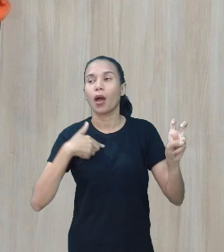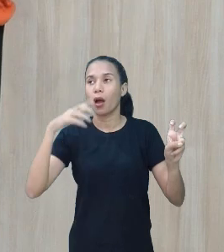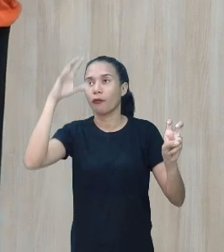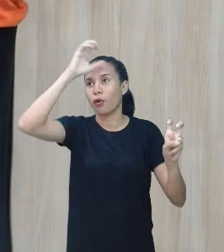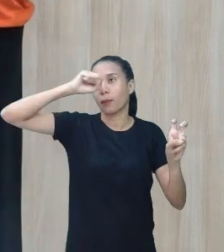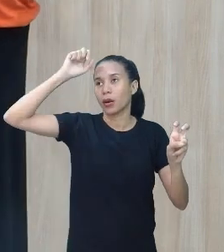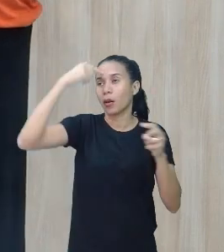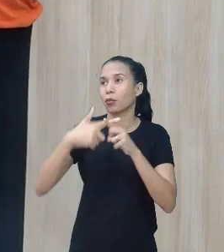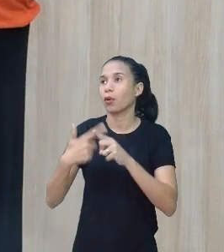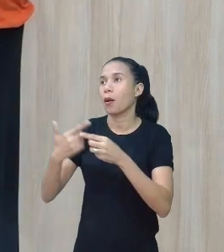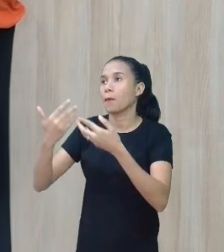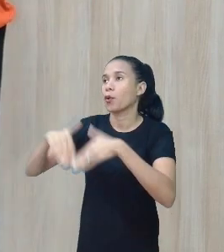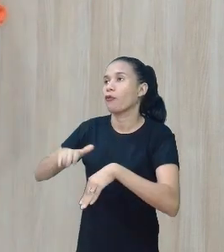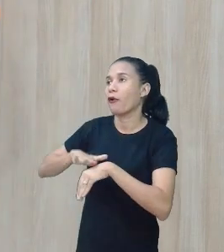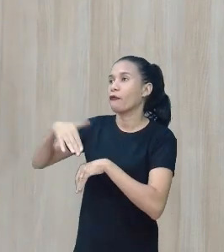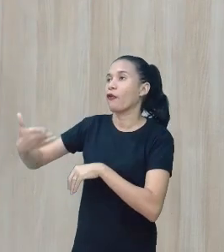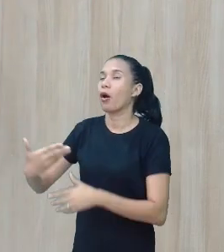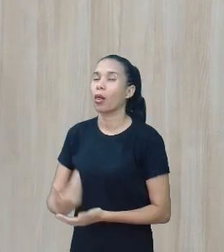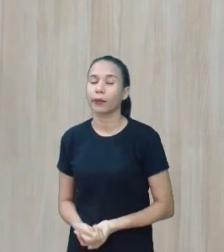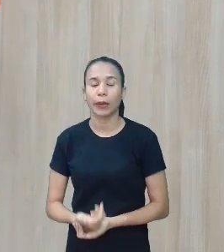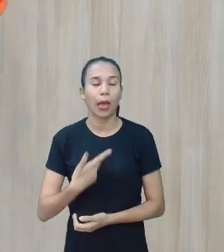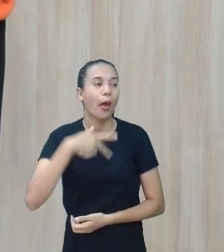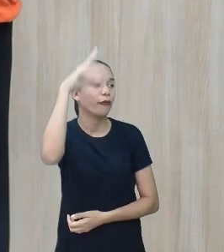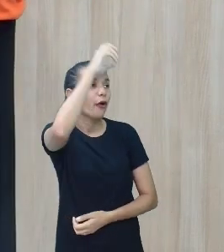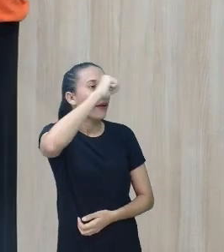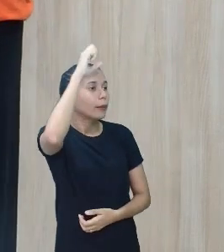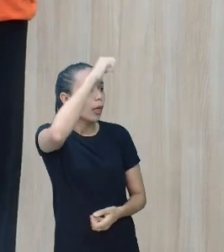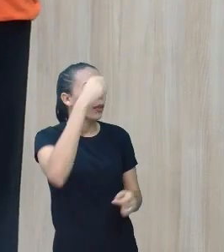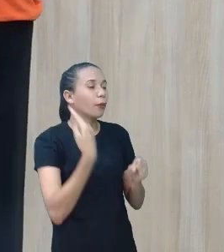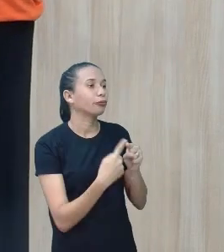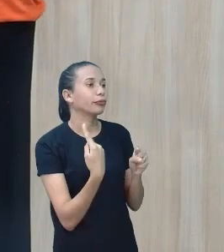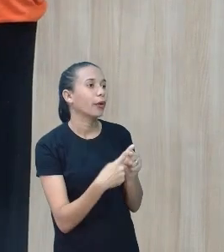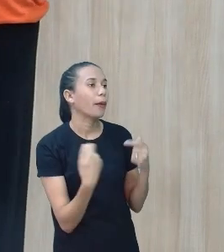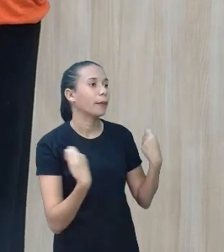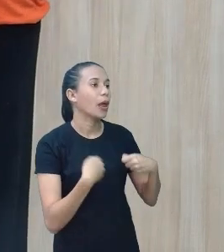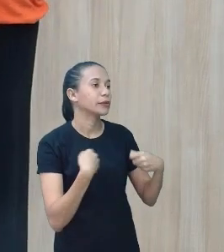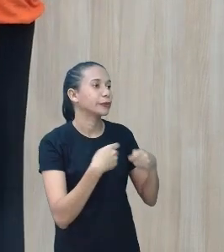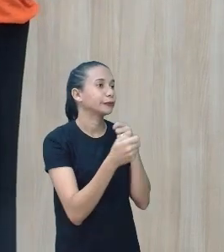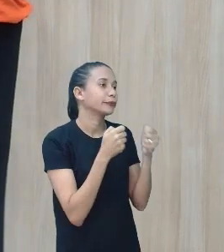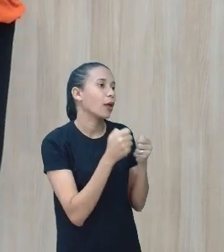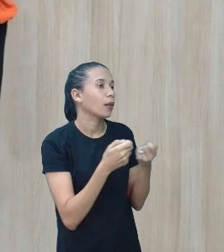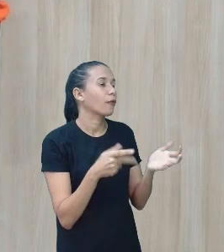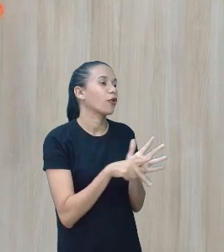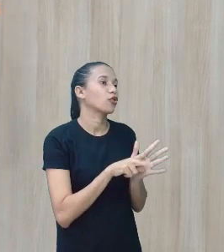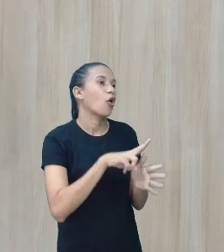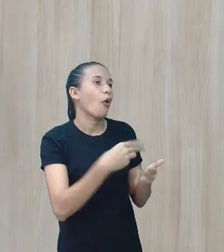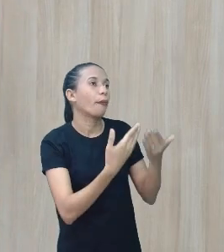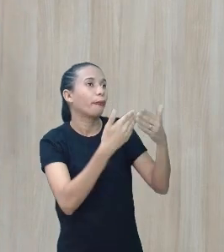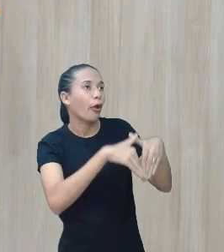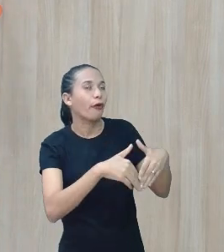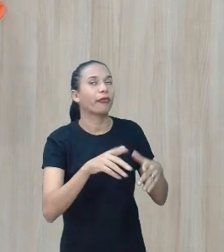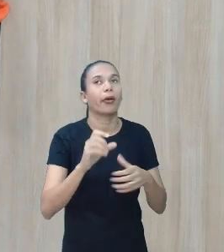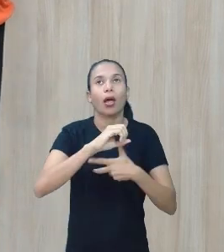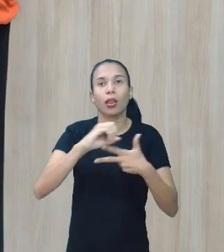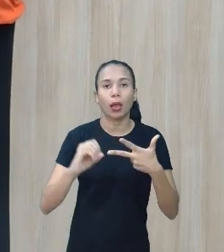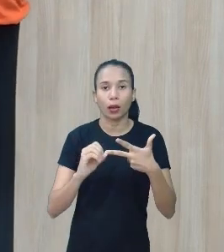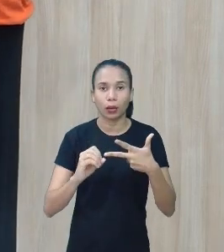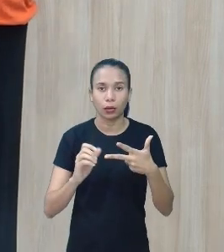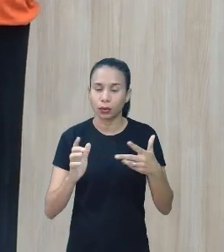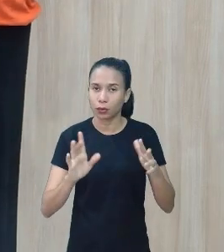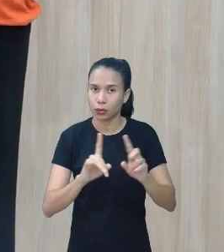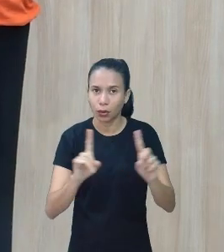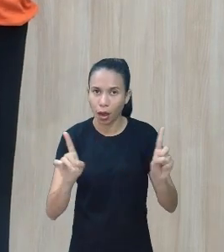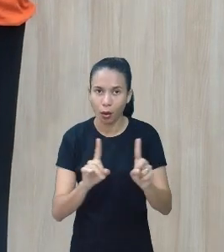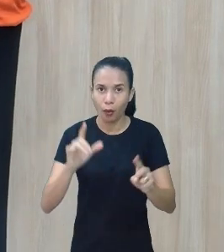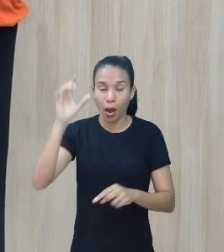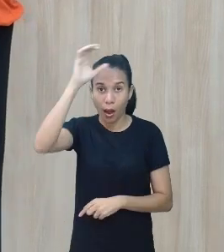fazer uma avaliação externa, eu vou aprender para fazer uma seleção do IF, eu vou aprender para fazer um Enem. Não é nada disso,